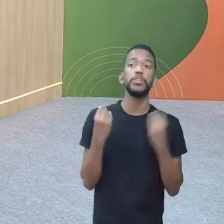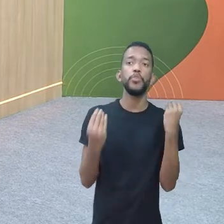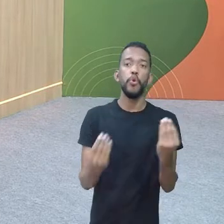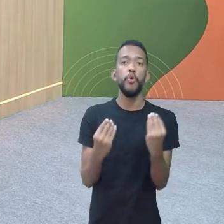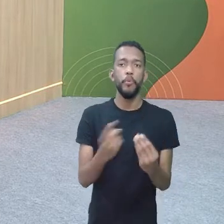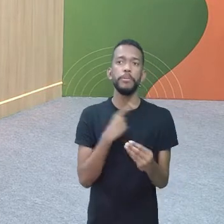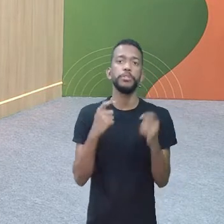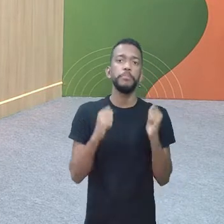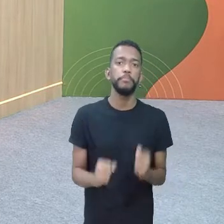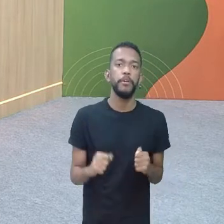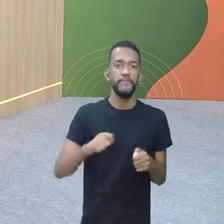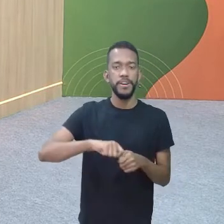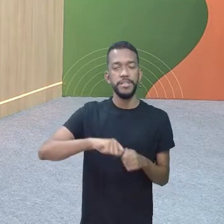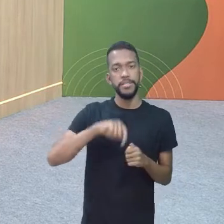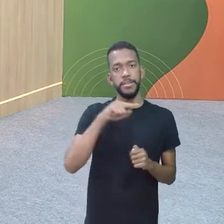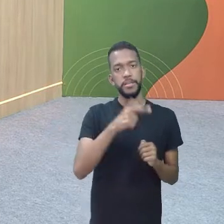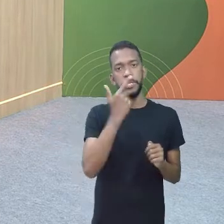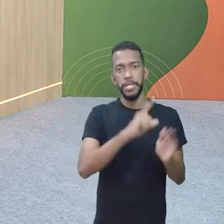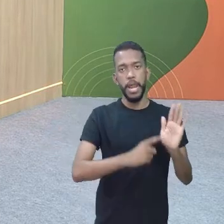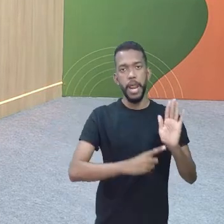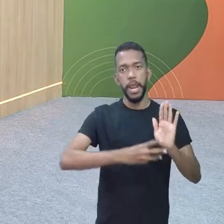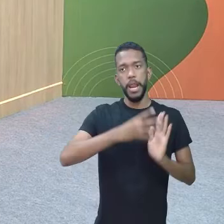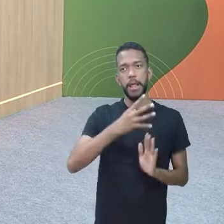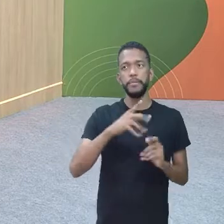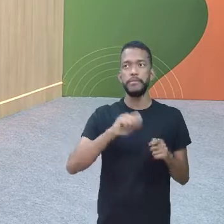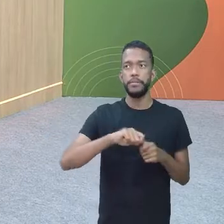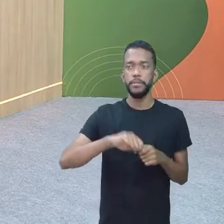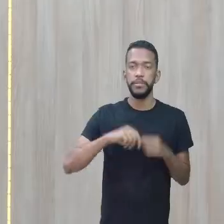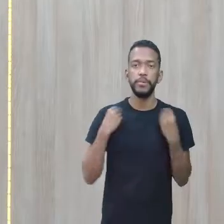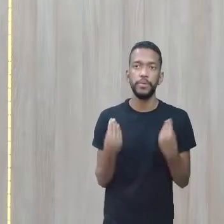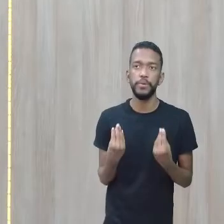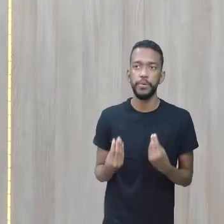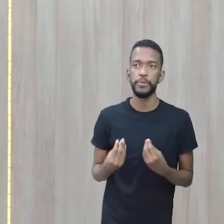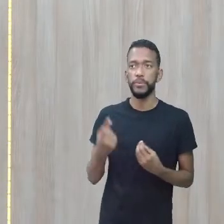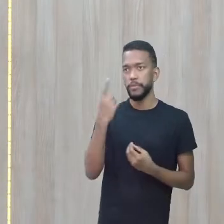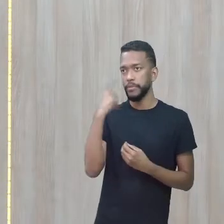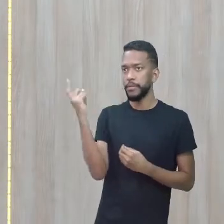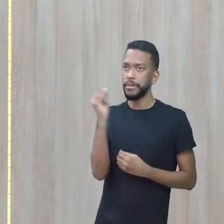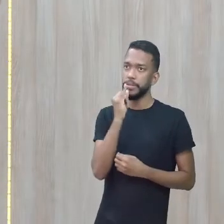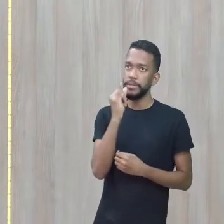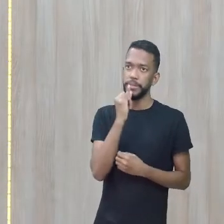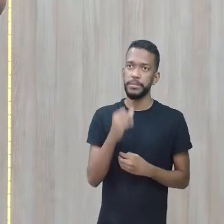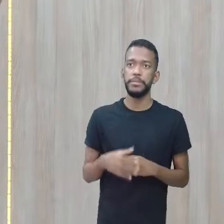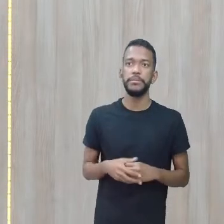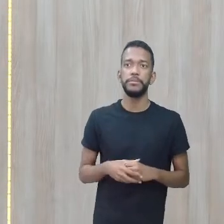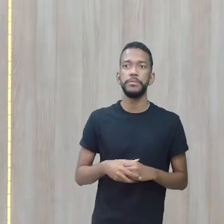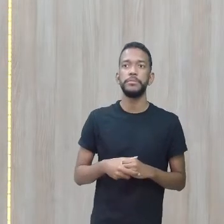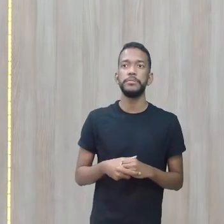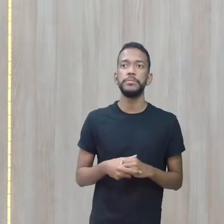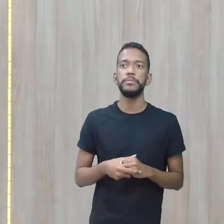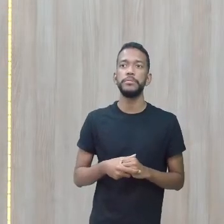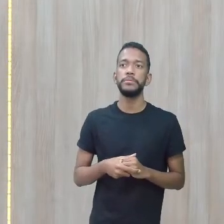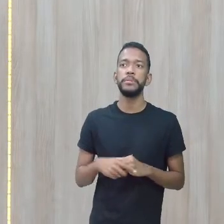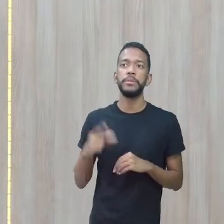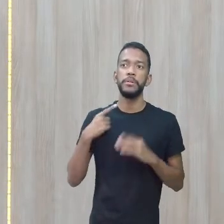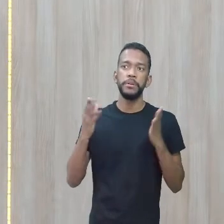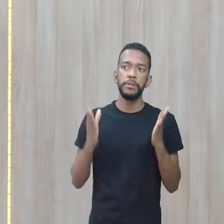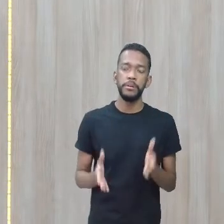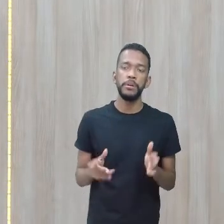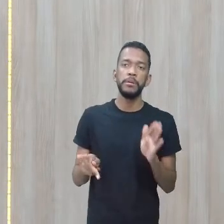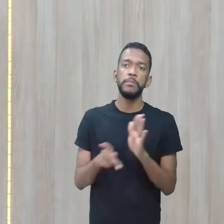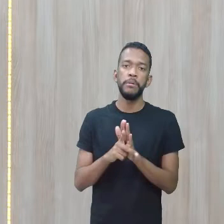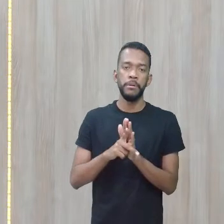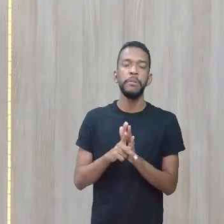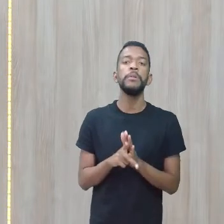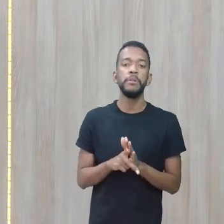pode fazer para obter essas frações equivalentes. Então, dá uma olhadinha aqui, ó. Esses são os mecanismos que a gente pode